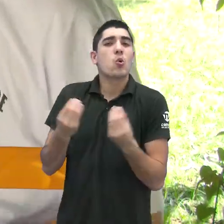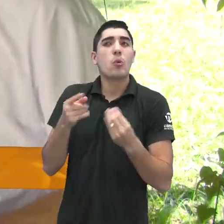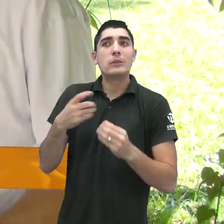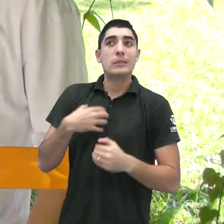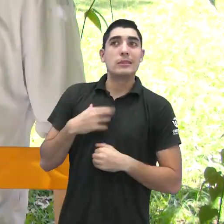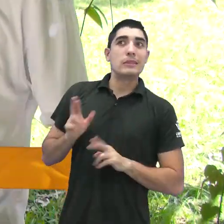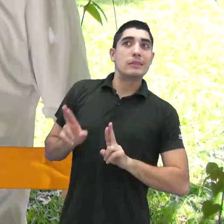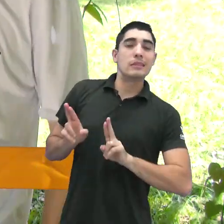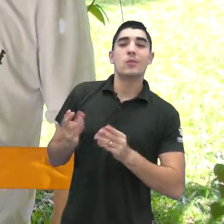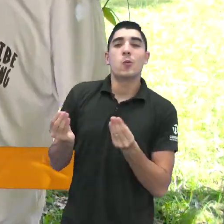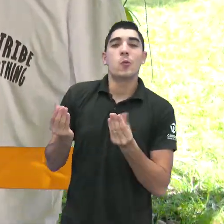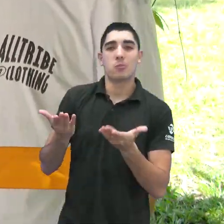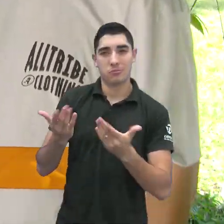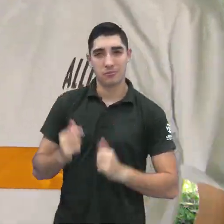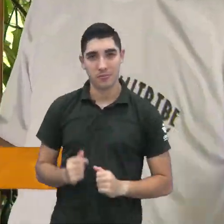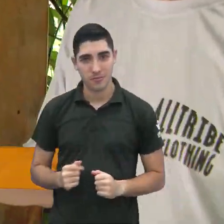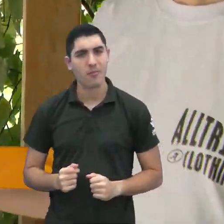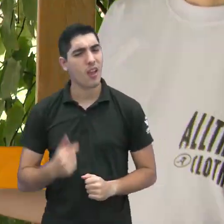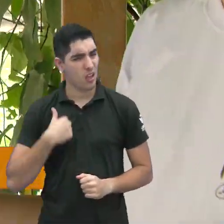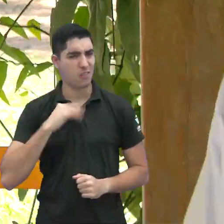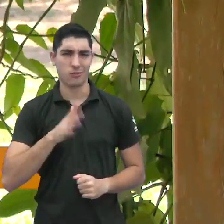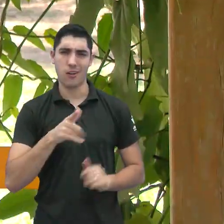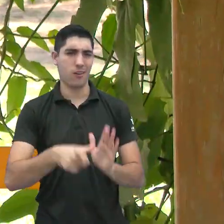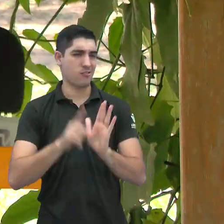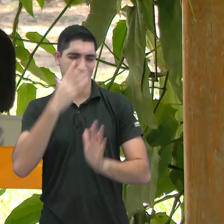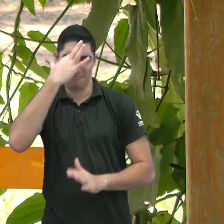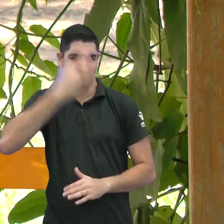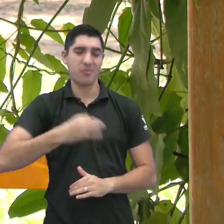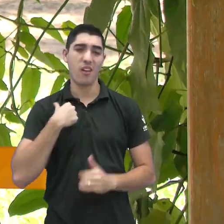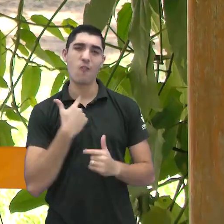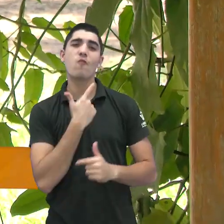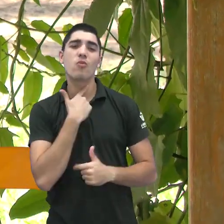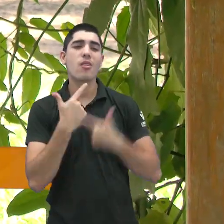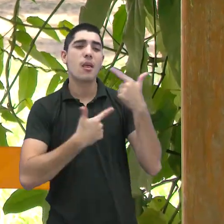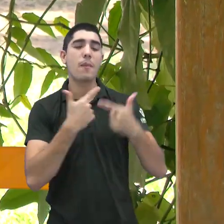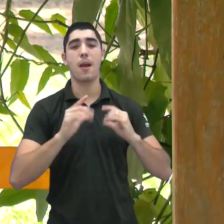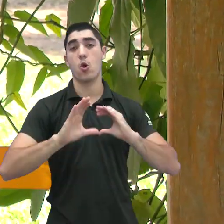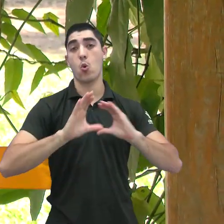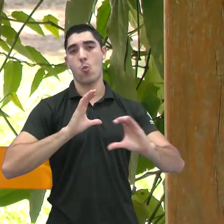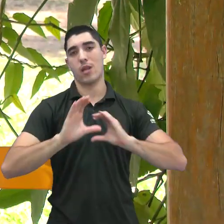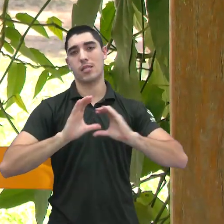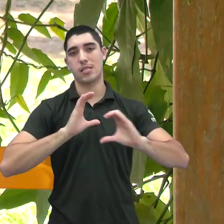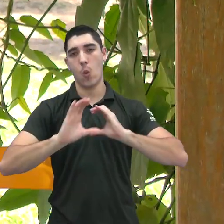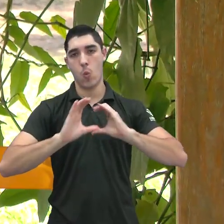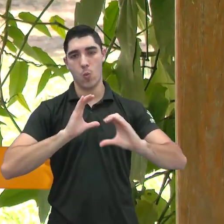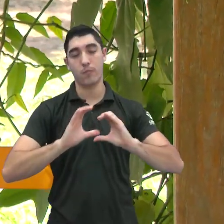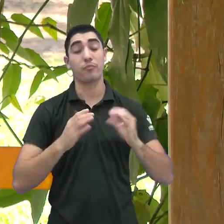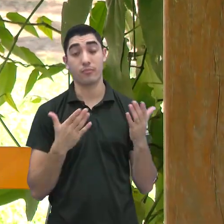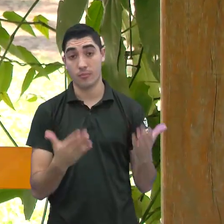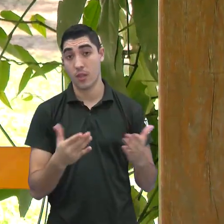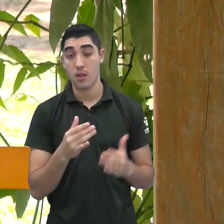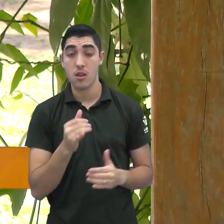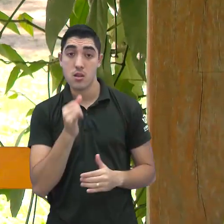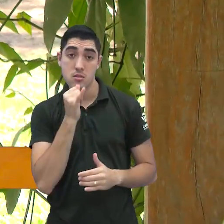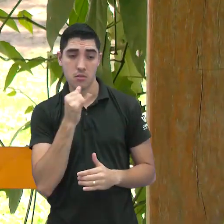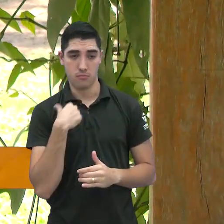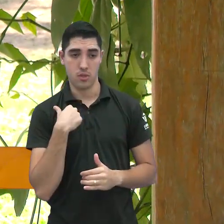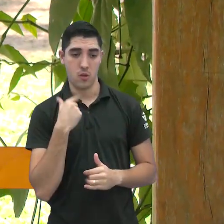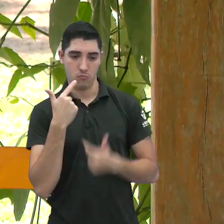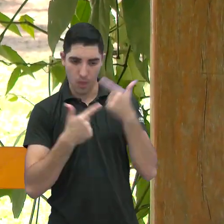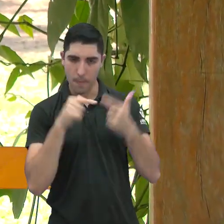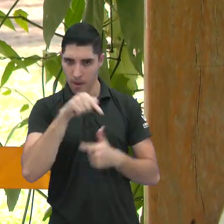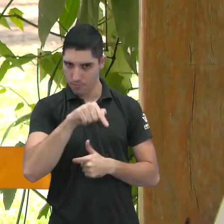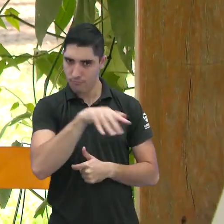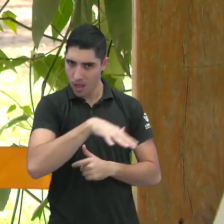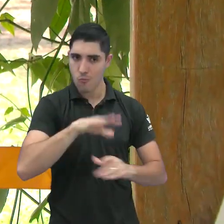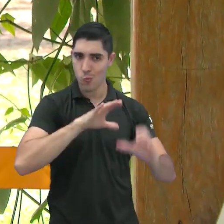as expectativas? Sim, eu tinha certeza do que eu queria. Eu queria trabalhar com comunicação, e então eu comecei a trabalhar nessa área